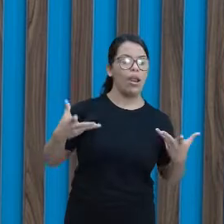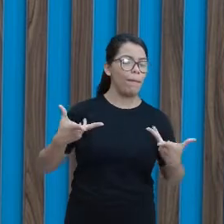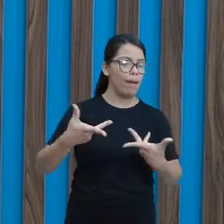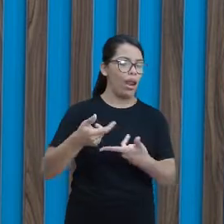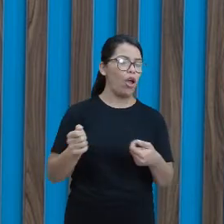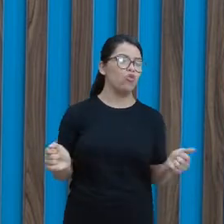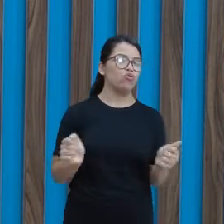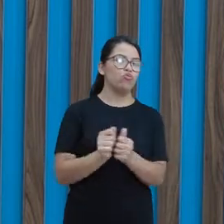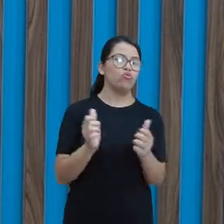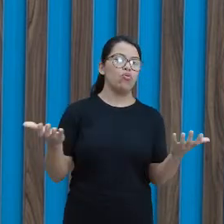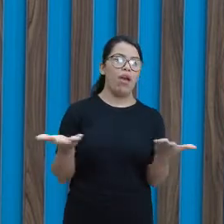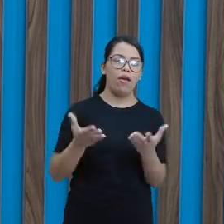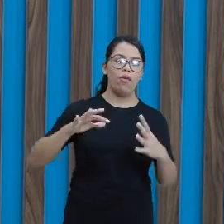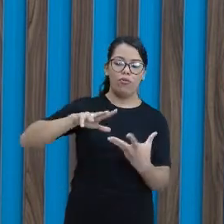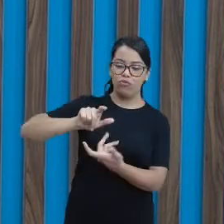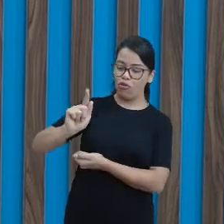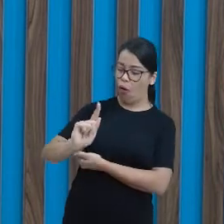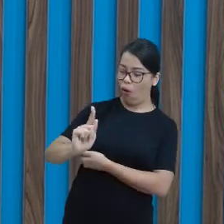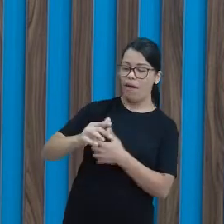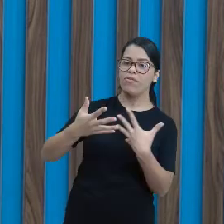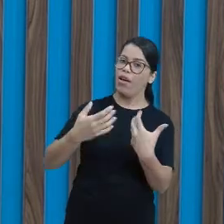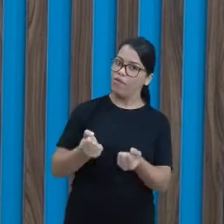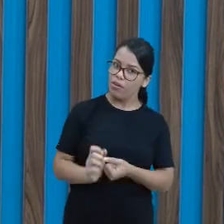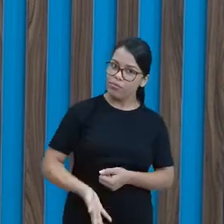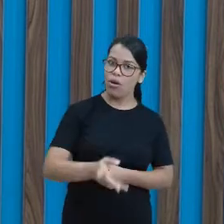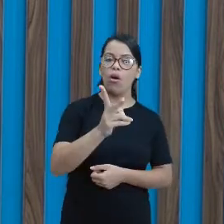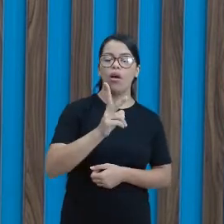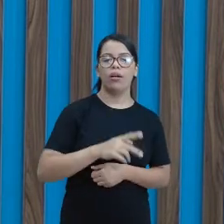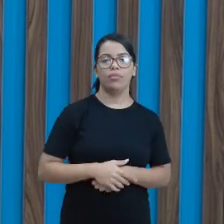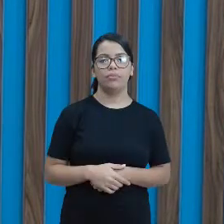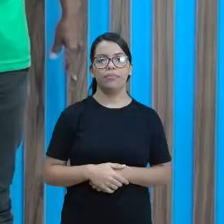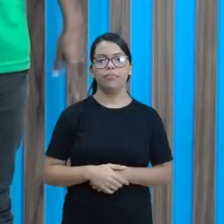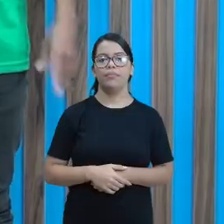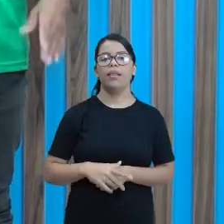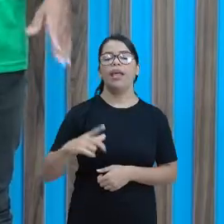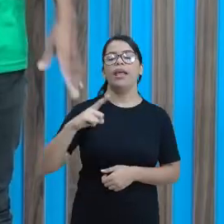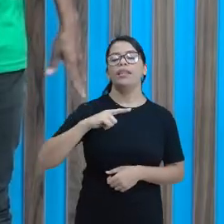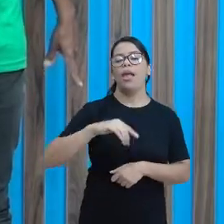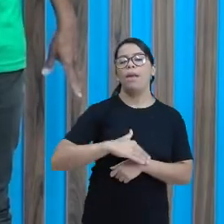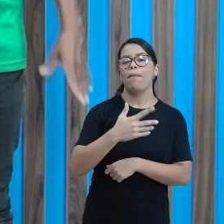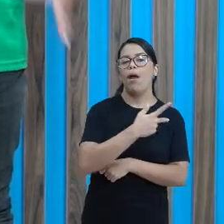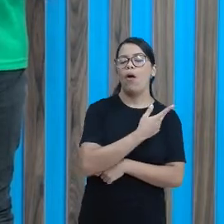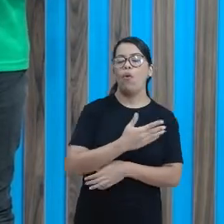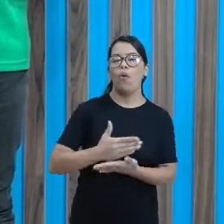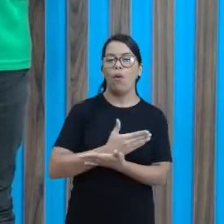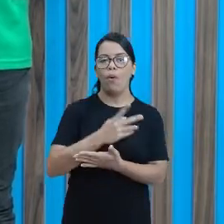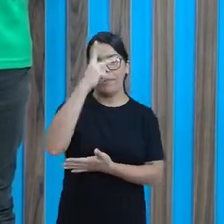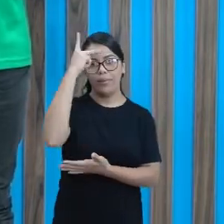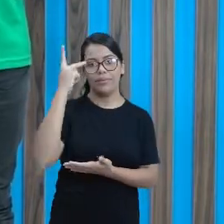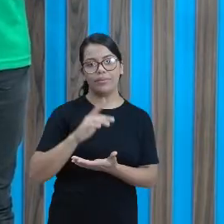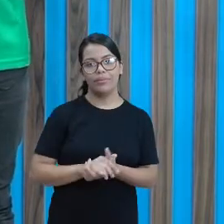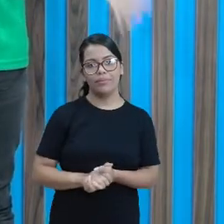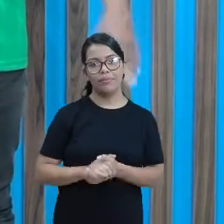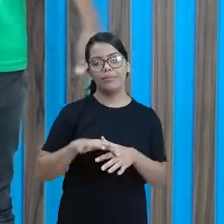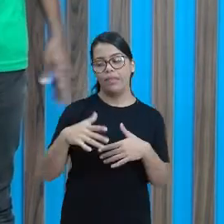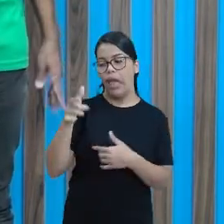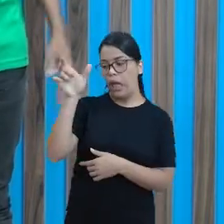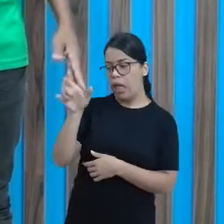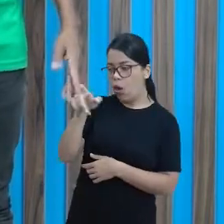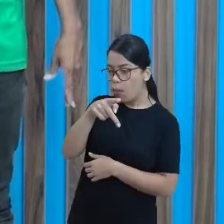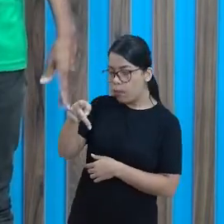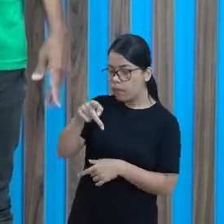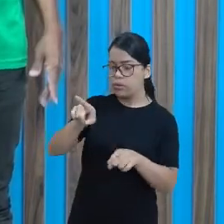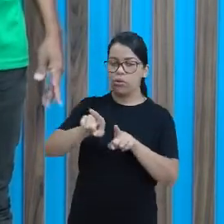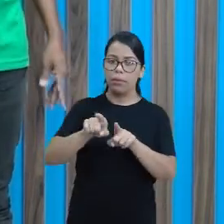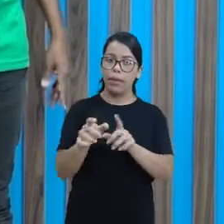essa geografia. E vamos embora, né, professor? Vamos, tem mais gente, mais tempo que a gente vai lá. Gente, além do professor, a gente tem uma